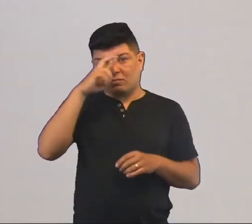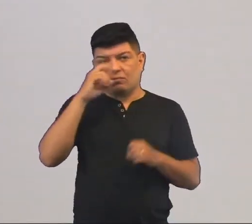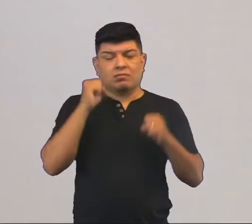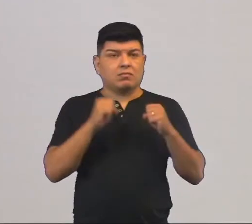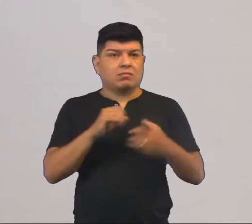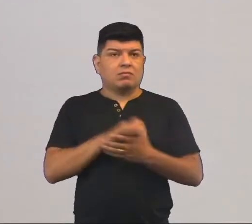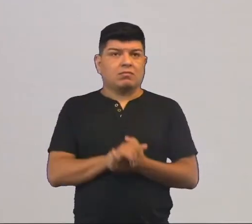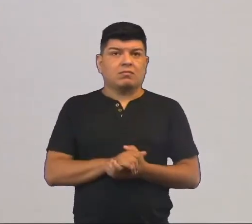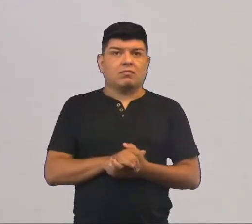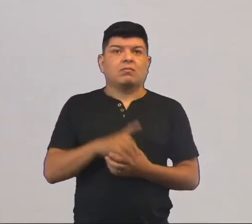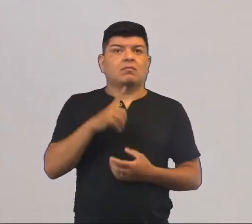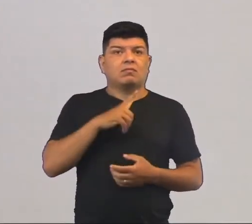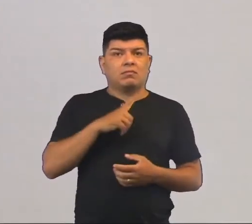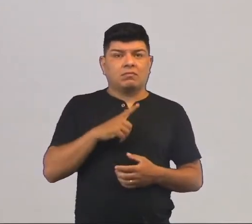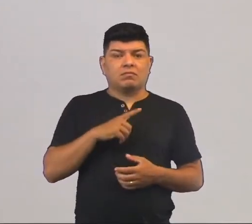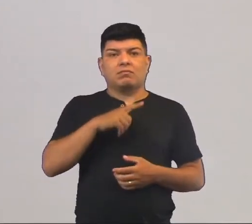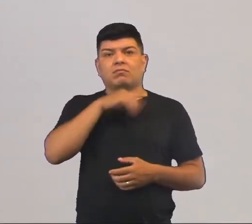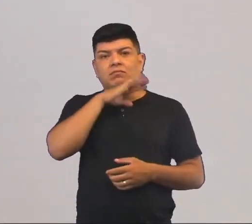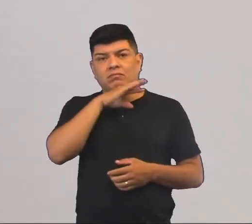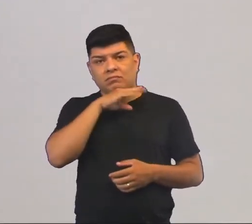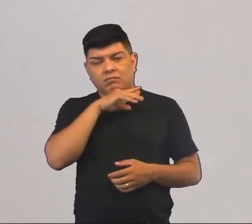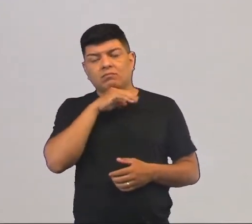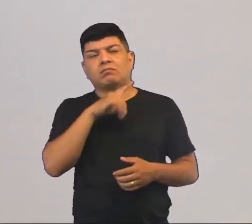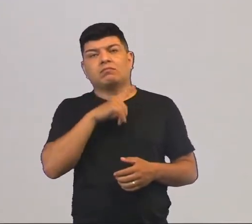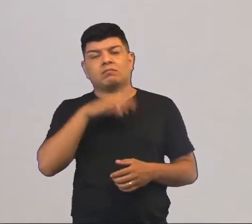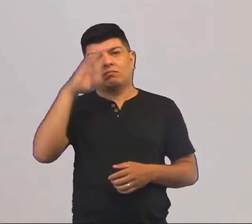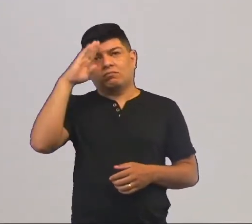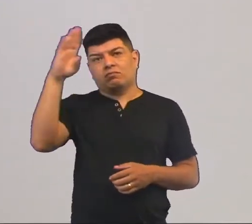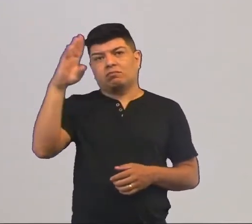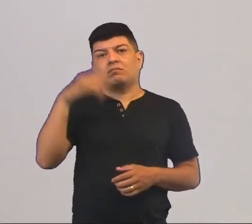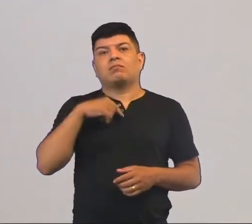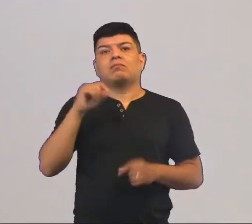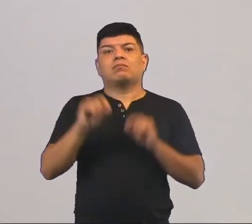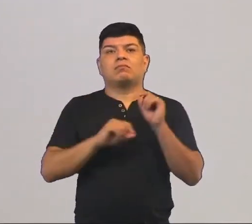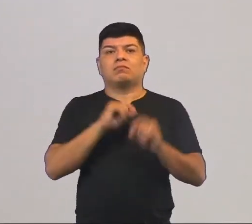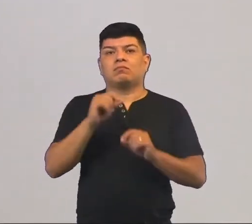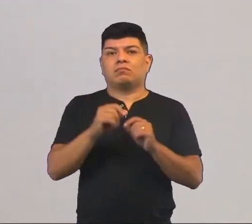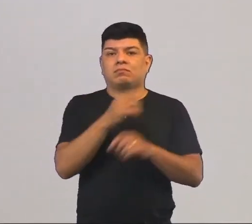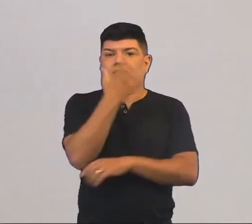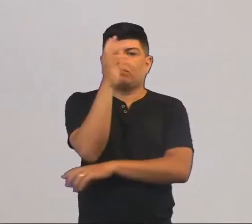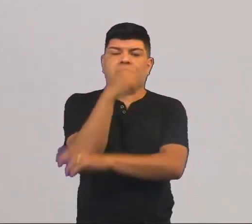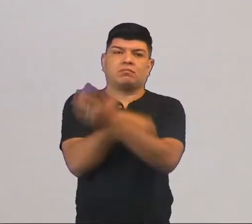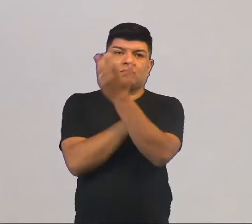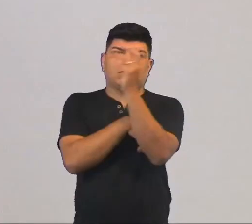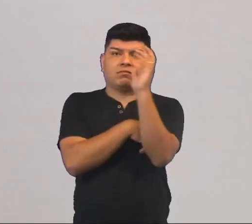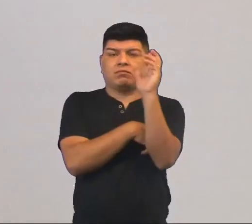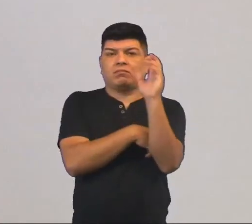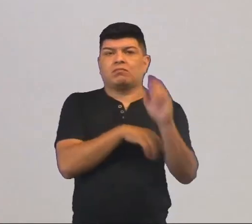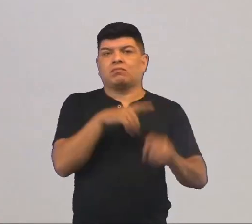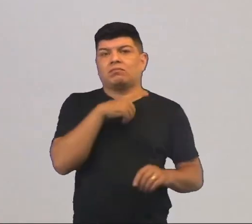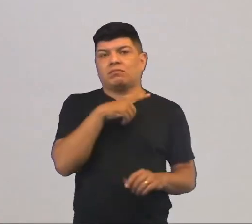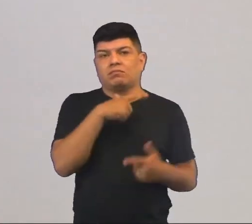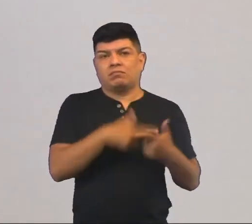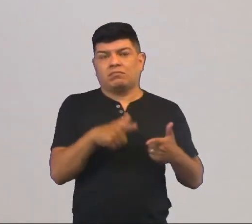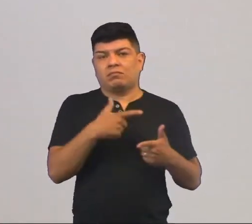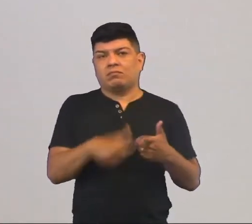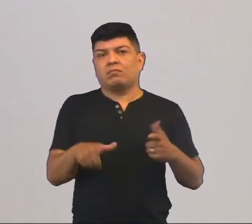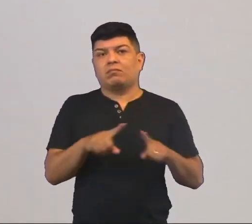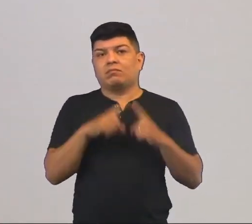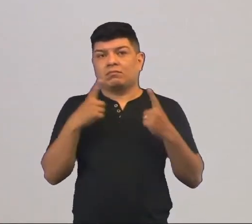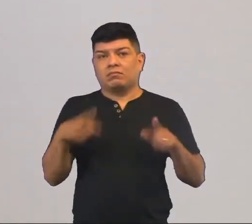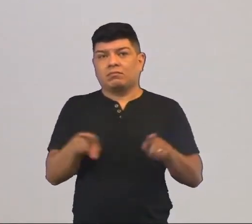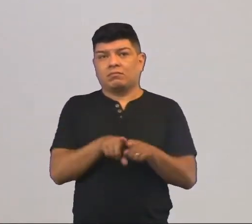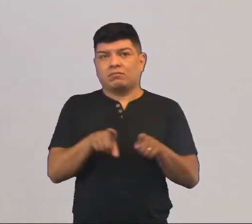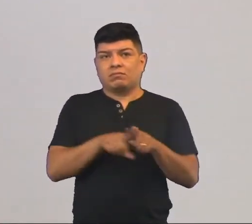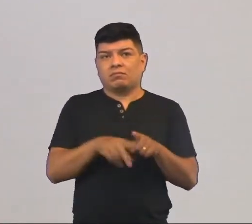observar? Tem sim os lados negativos, os efeitos negativos, principalmente no que diz respeito ao meio ambiente, no que diz respeito aos impactos ambientais.